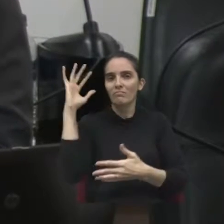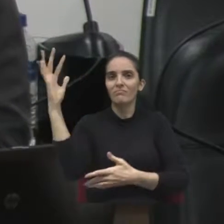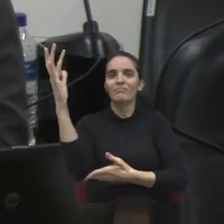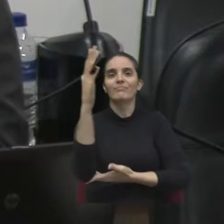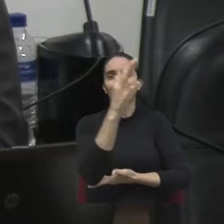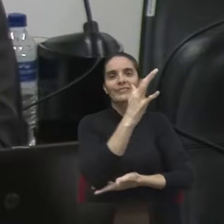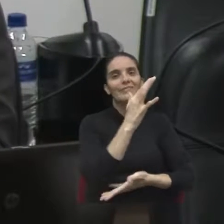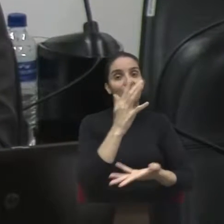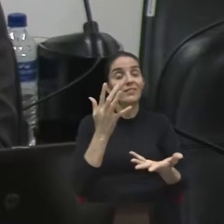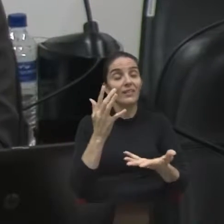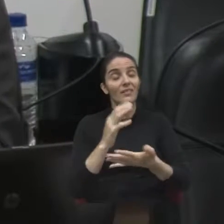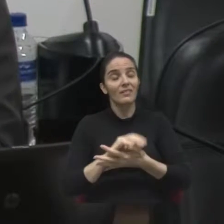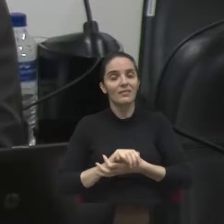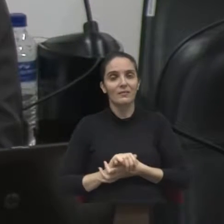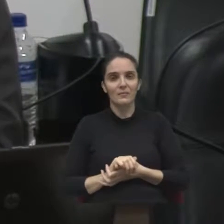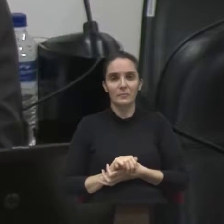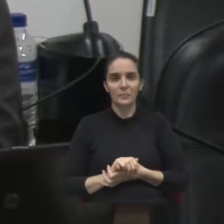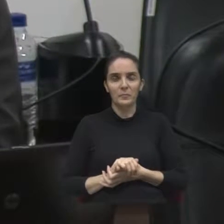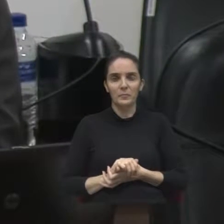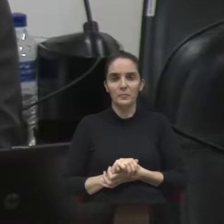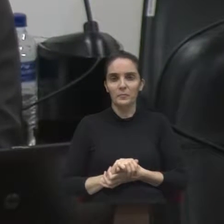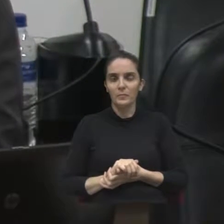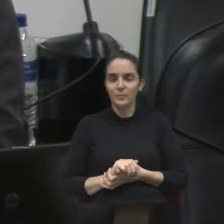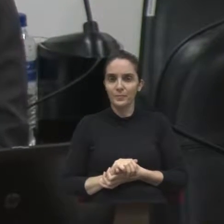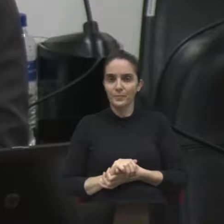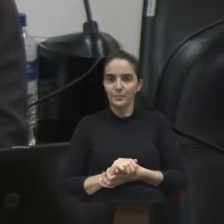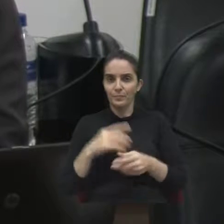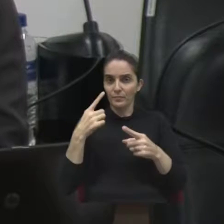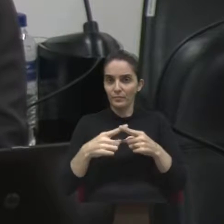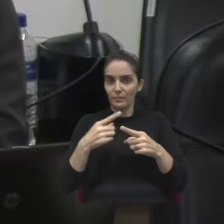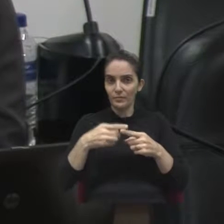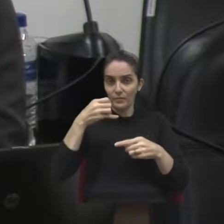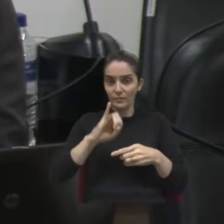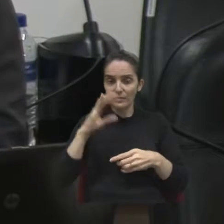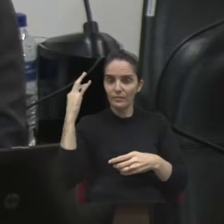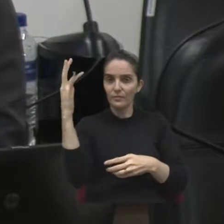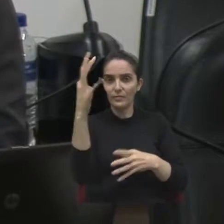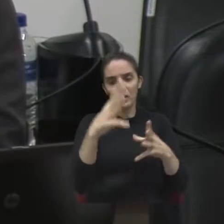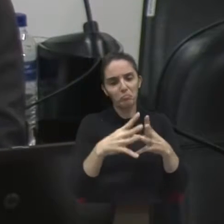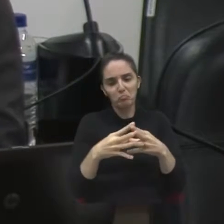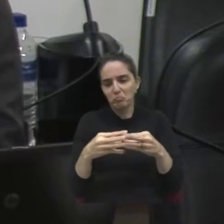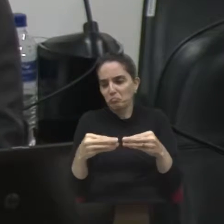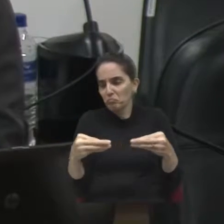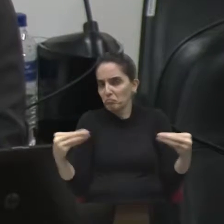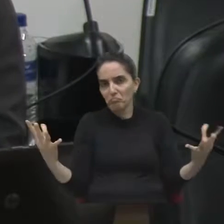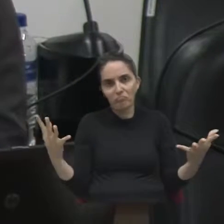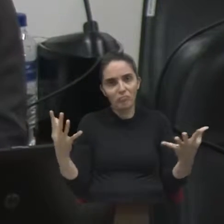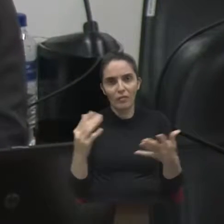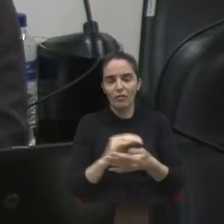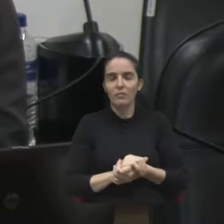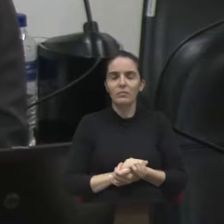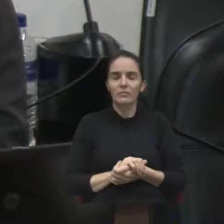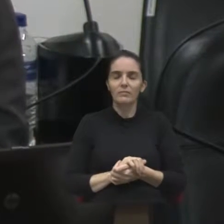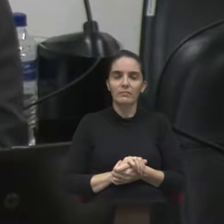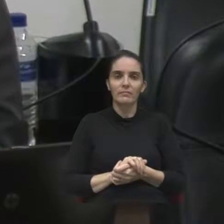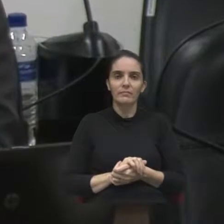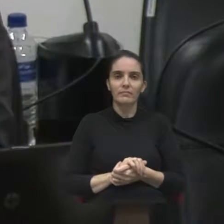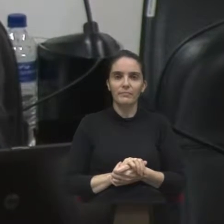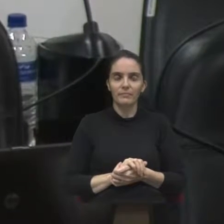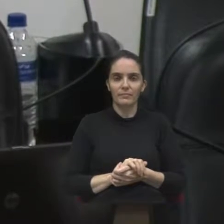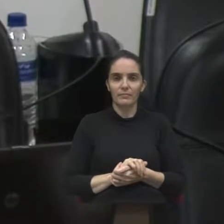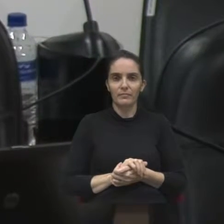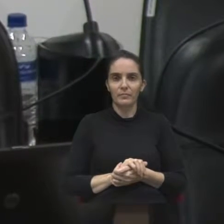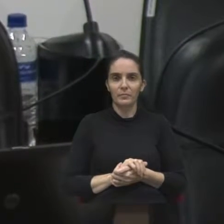quando no ambiente, no meio ambiente, eles se degradam com muito mais velocidade, Mas é